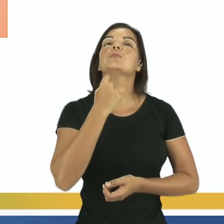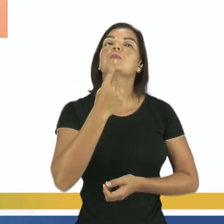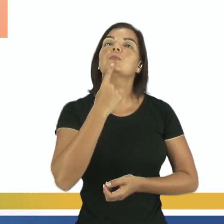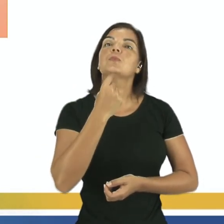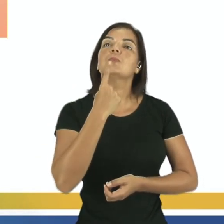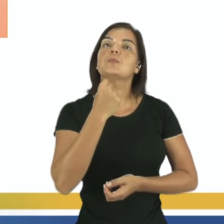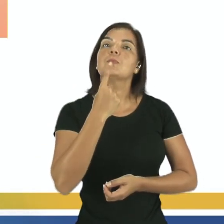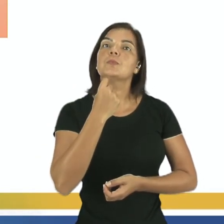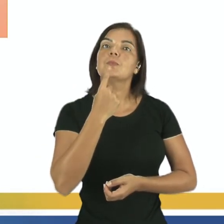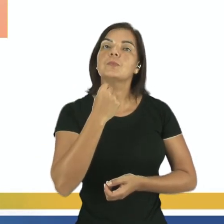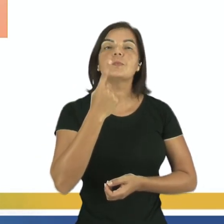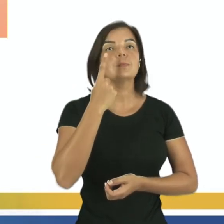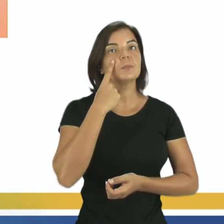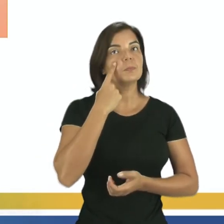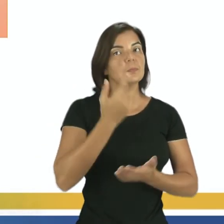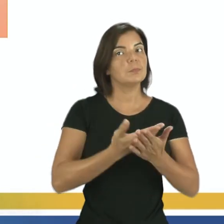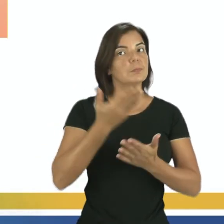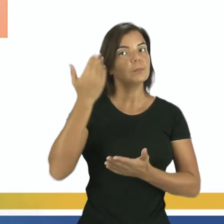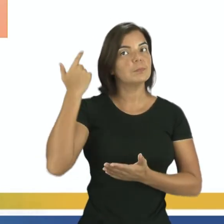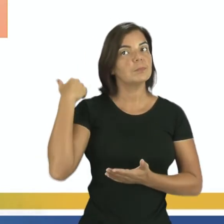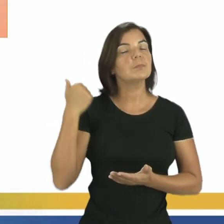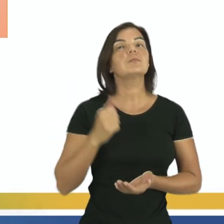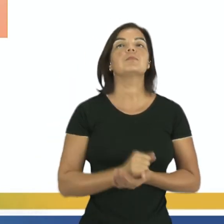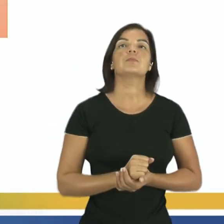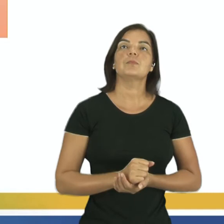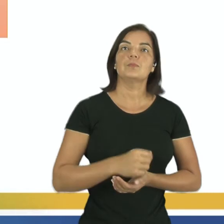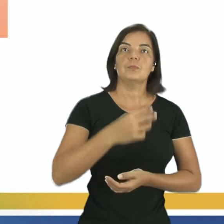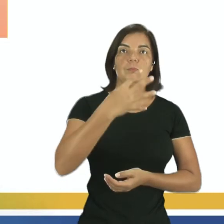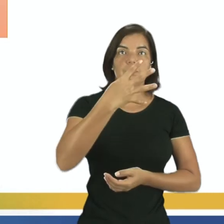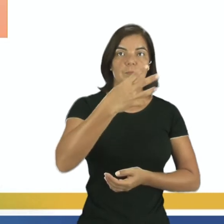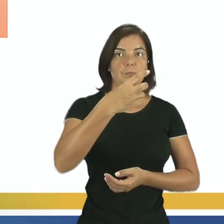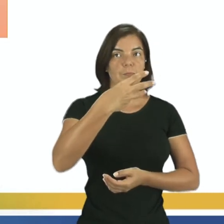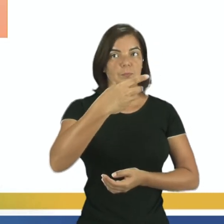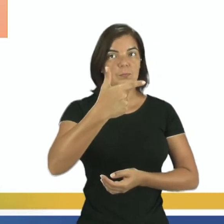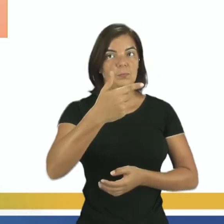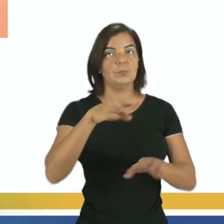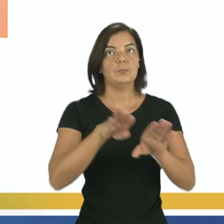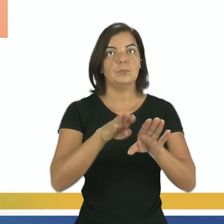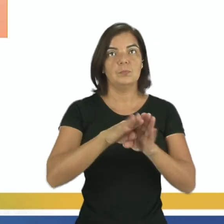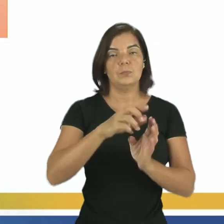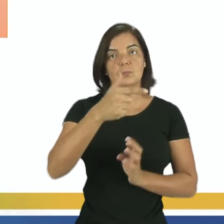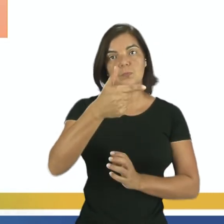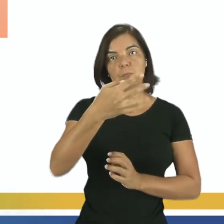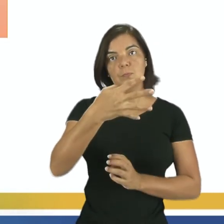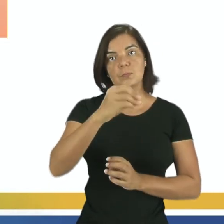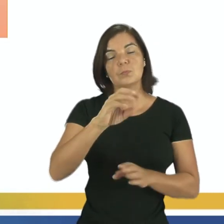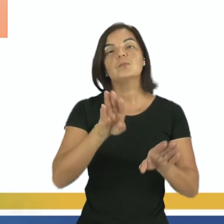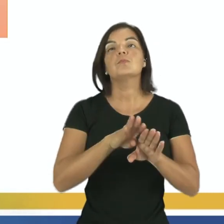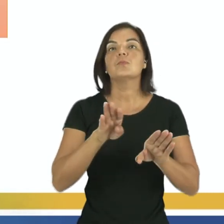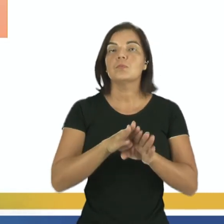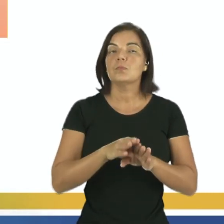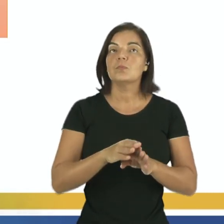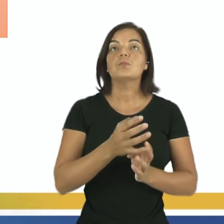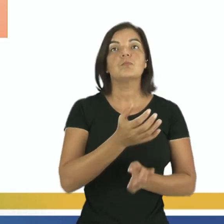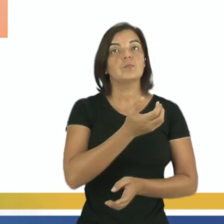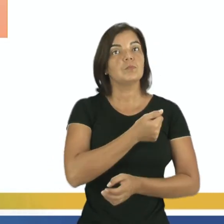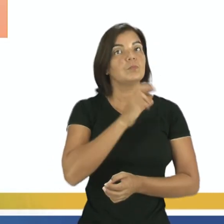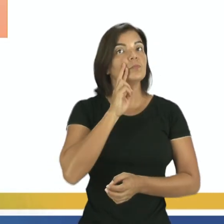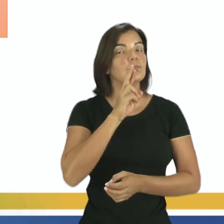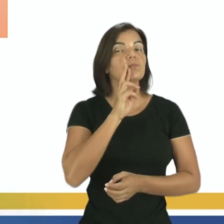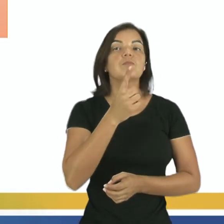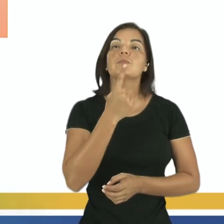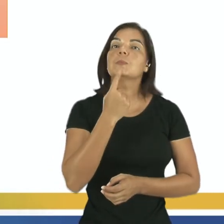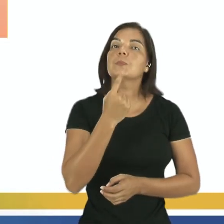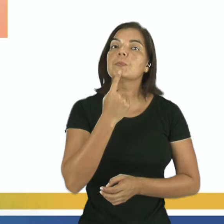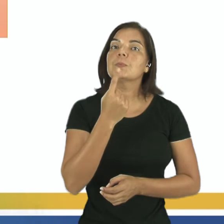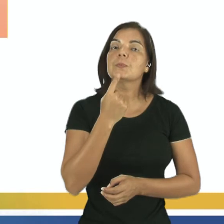viu nas últimas aulas. Então, o MDC de 432 e 240 vai ser o produto dos números que estão em